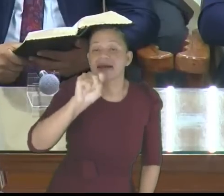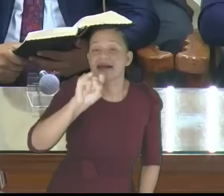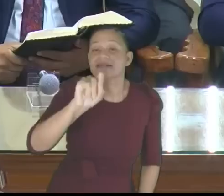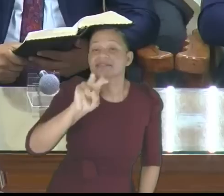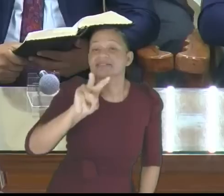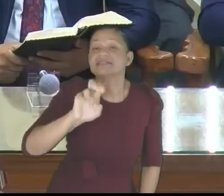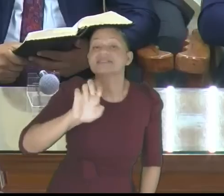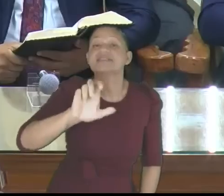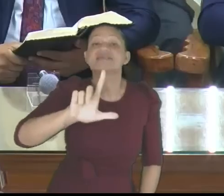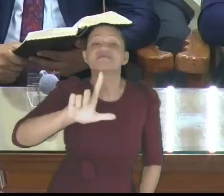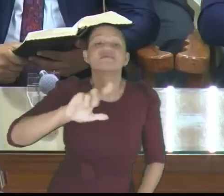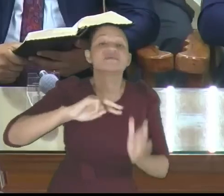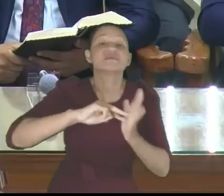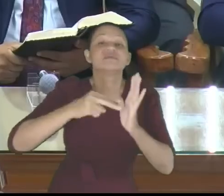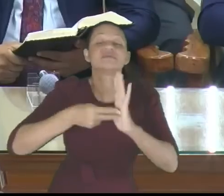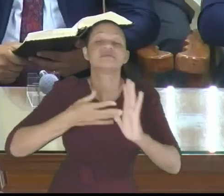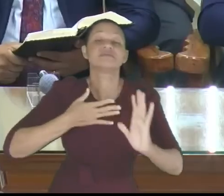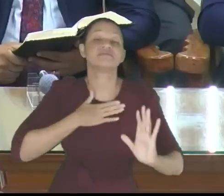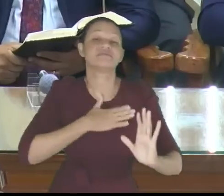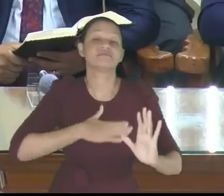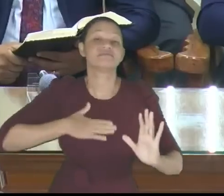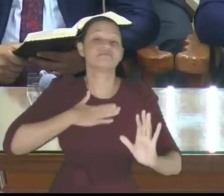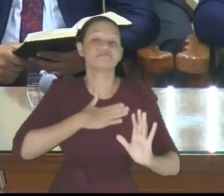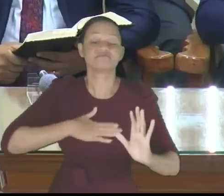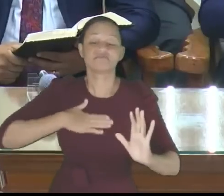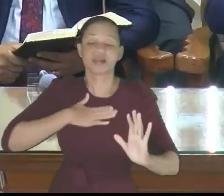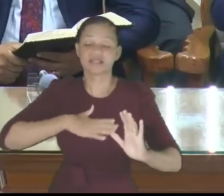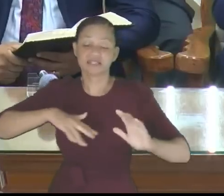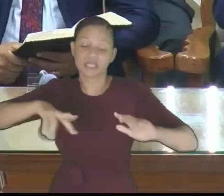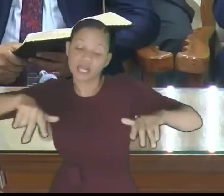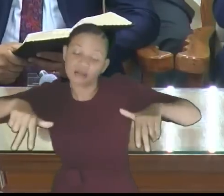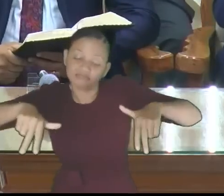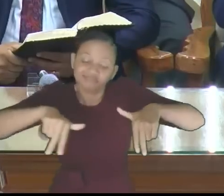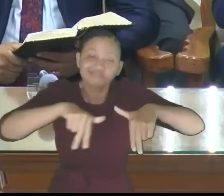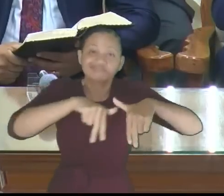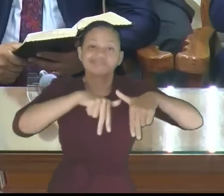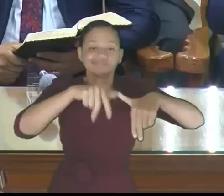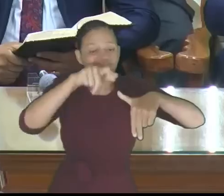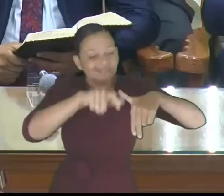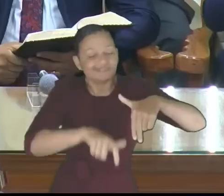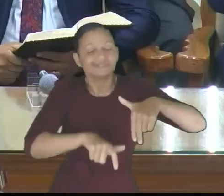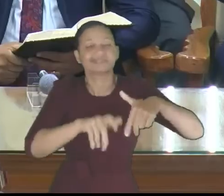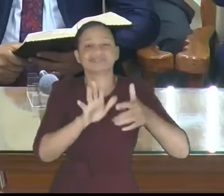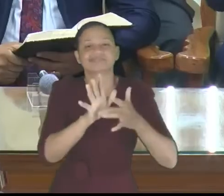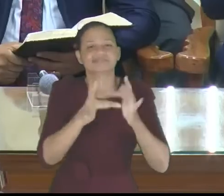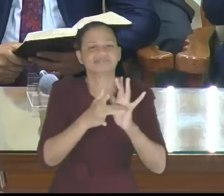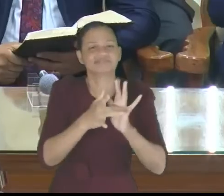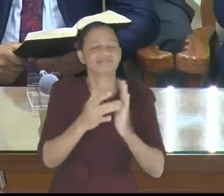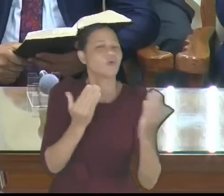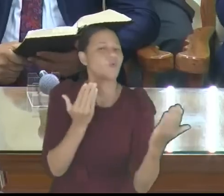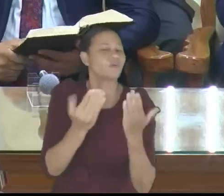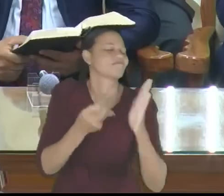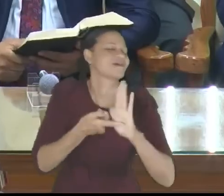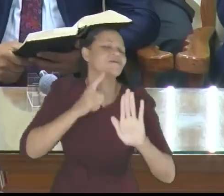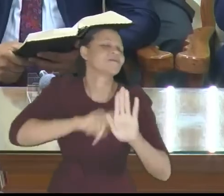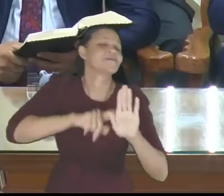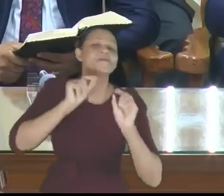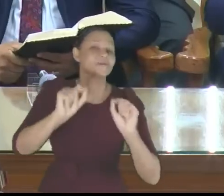amado. O que é que eu aprendo? Eu aprendo que o crente deve viver encostado a